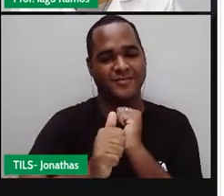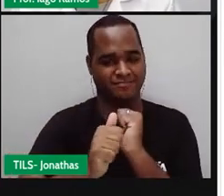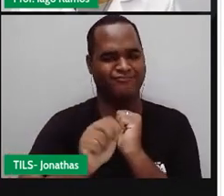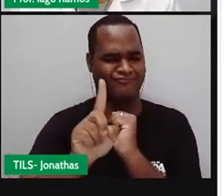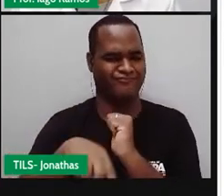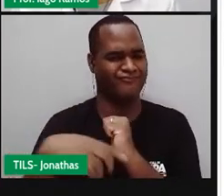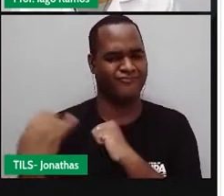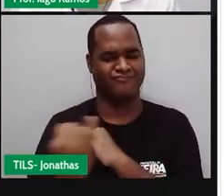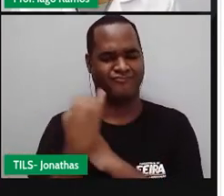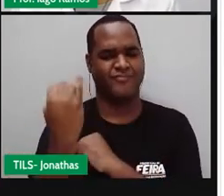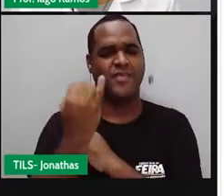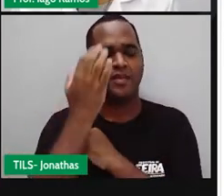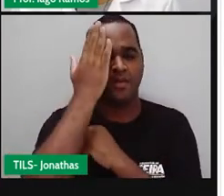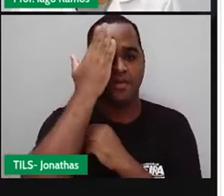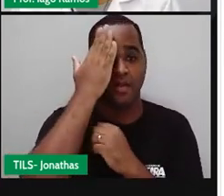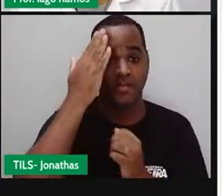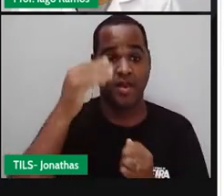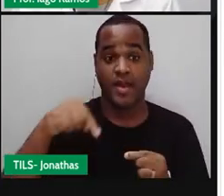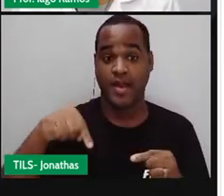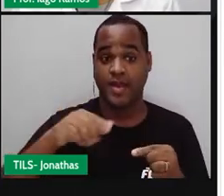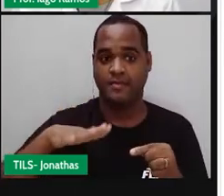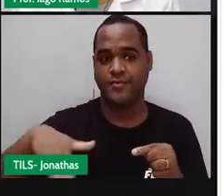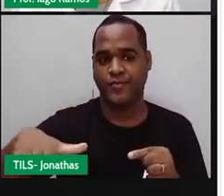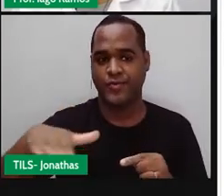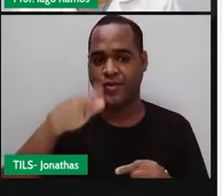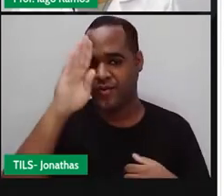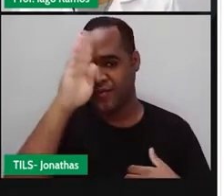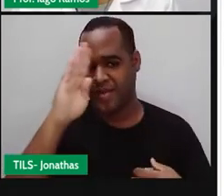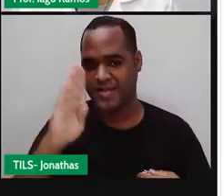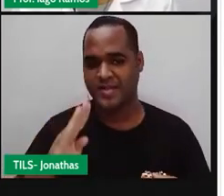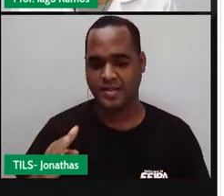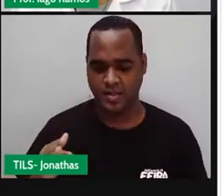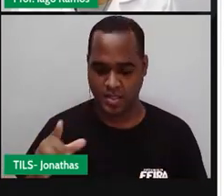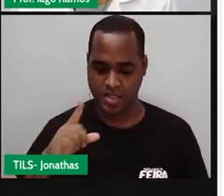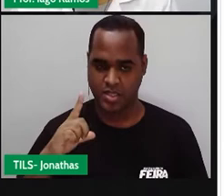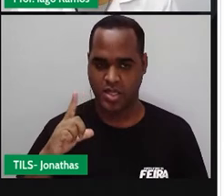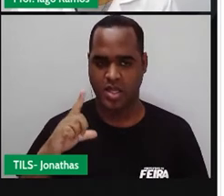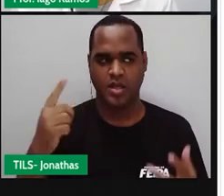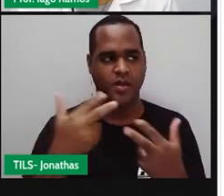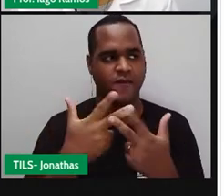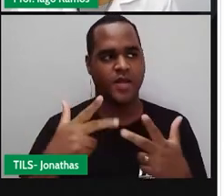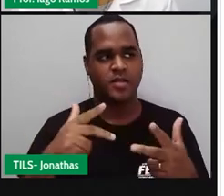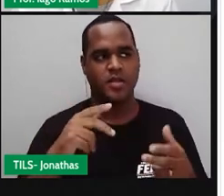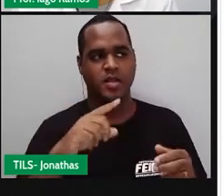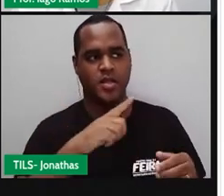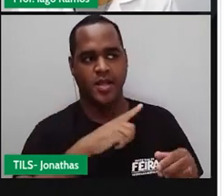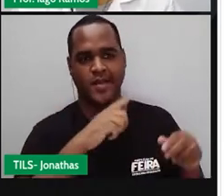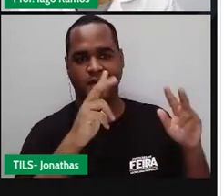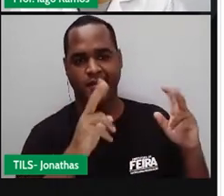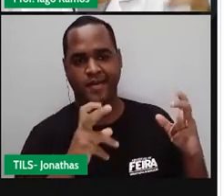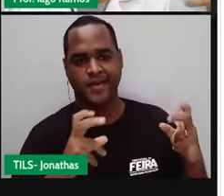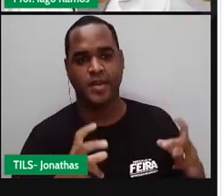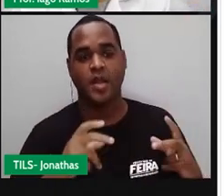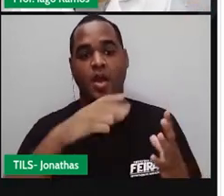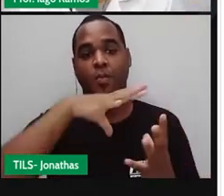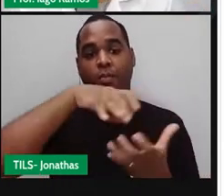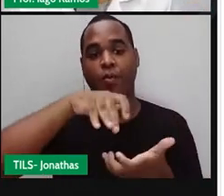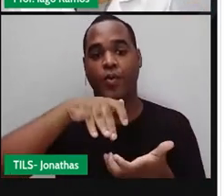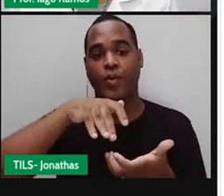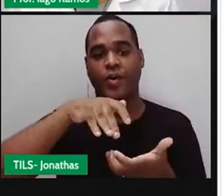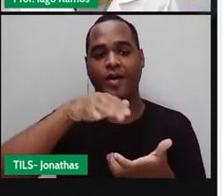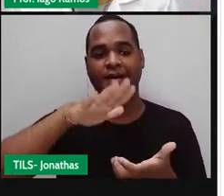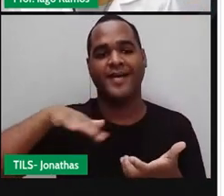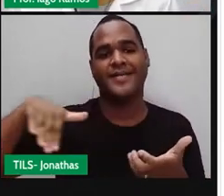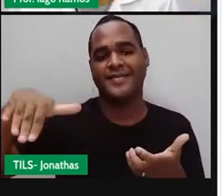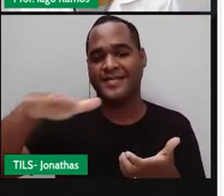é a Seleção Brasileira é a seleção possui mais títulos de campeonatos mundiais né e toda sua